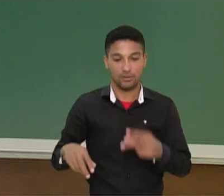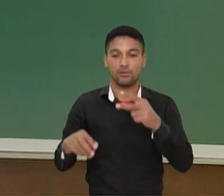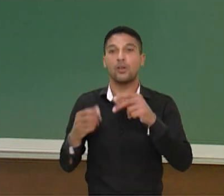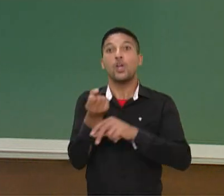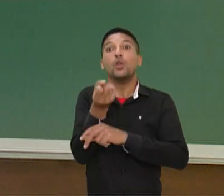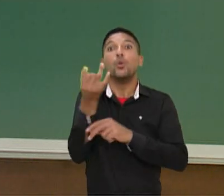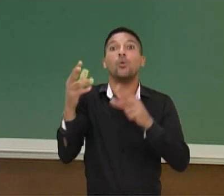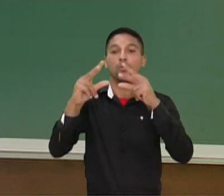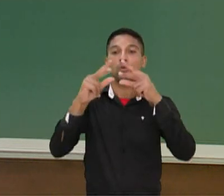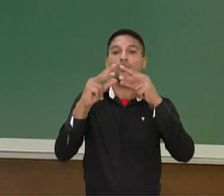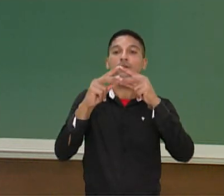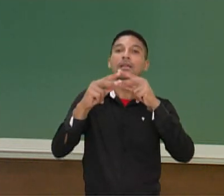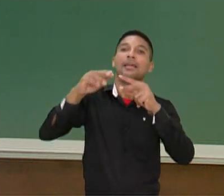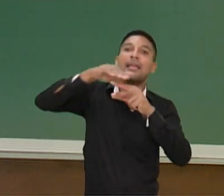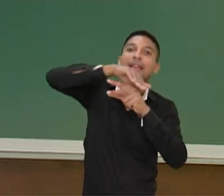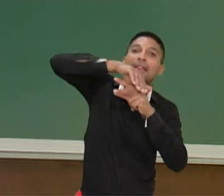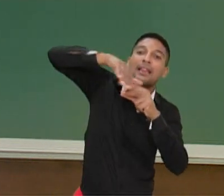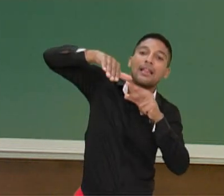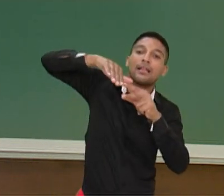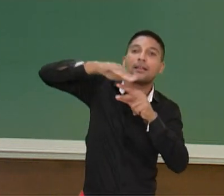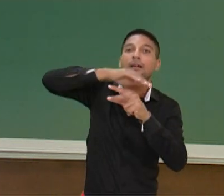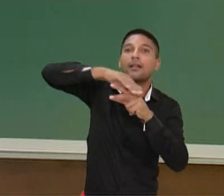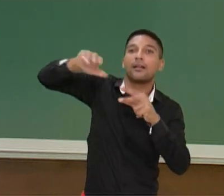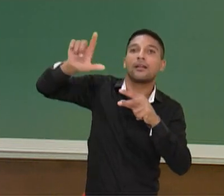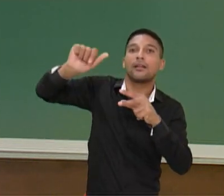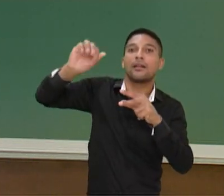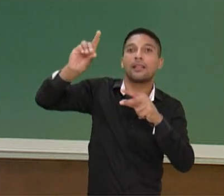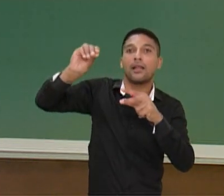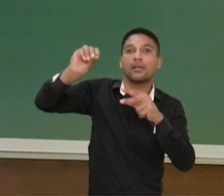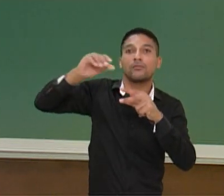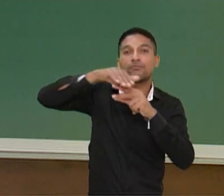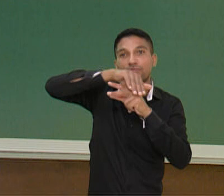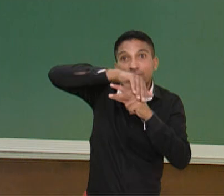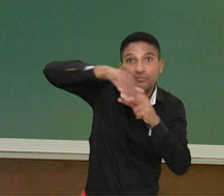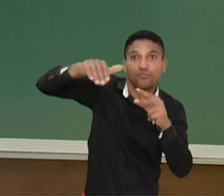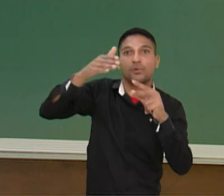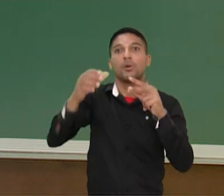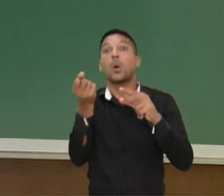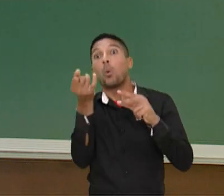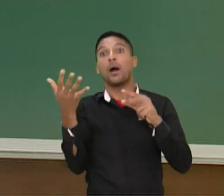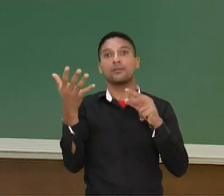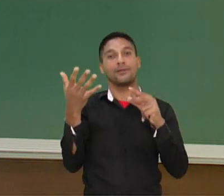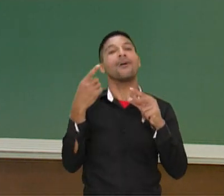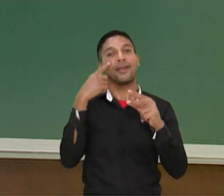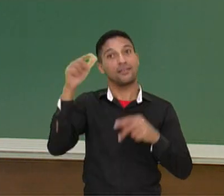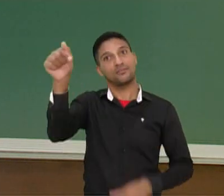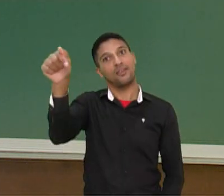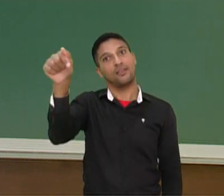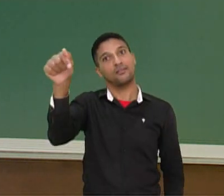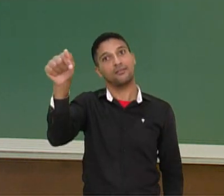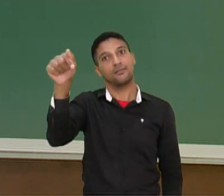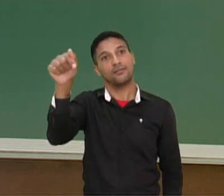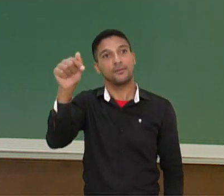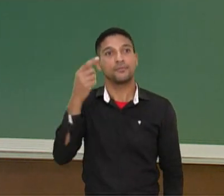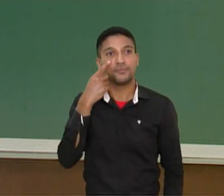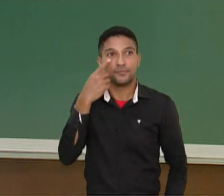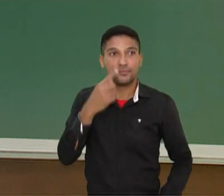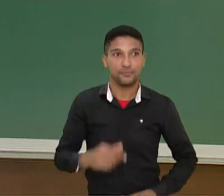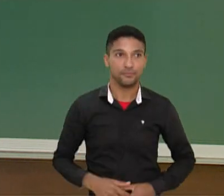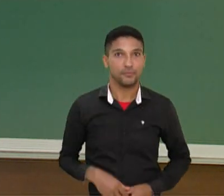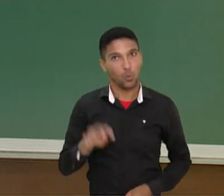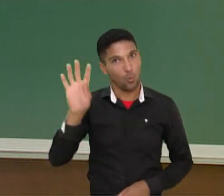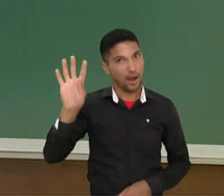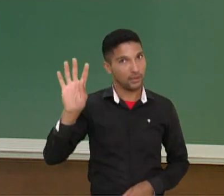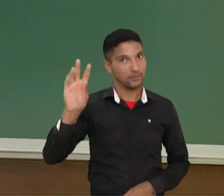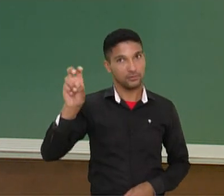menos 3 sobre 2. Então, vai dar 7. Ele falou o polígono de 7 lados, né? Então, repare, não é o de